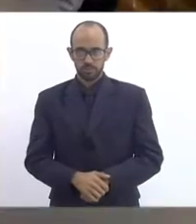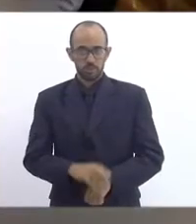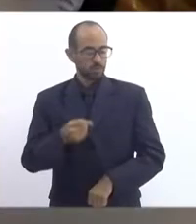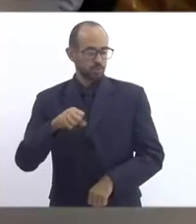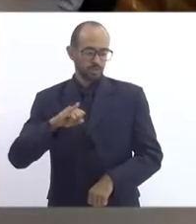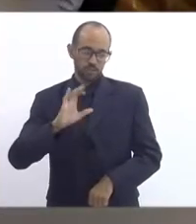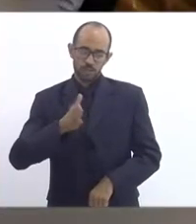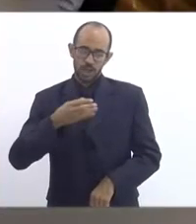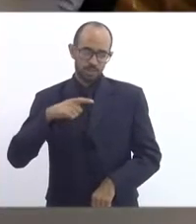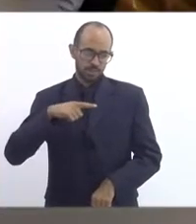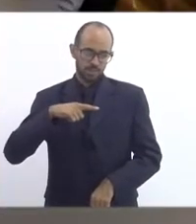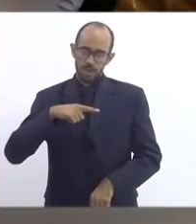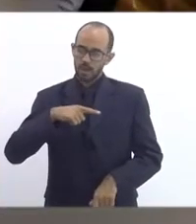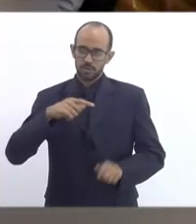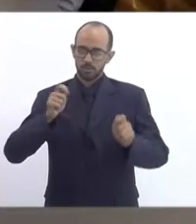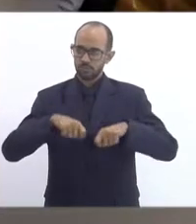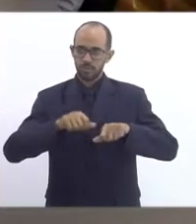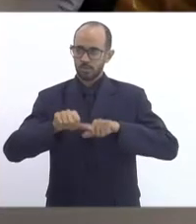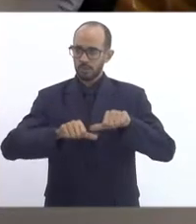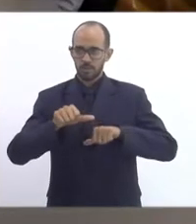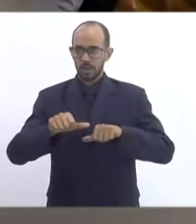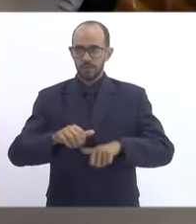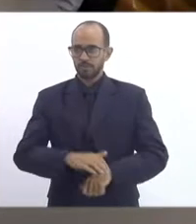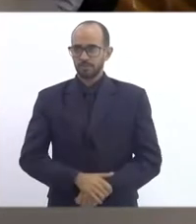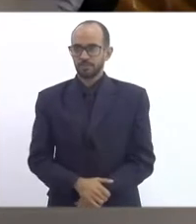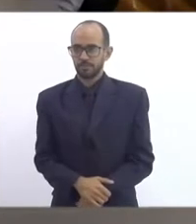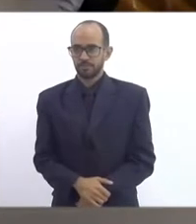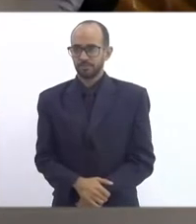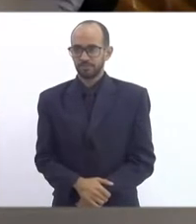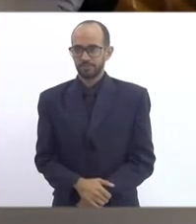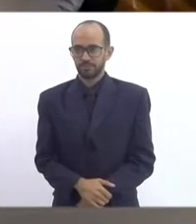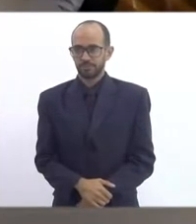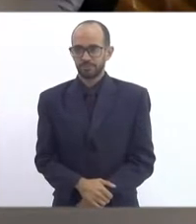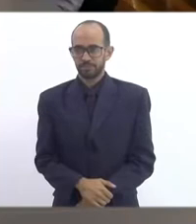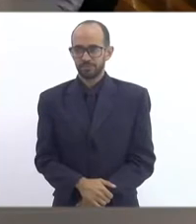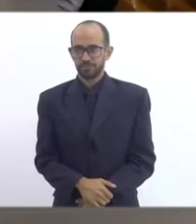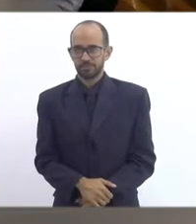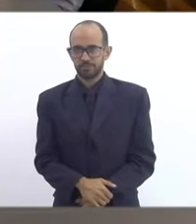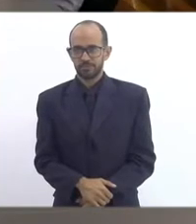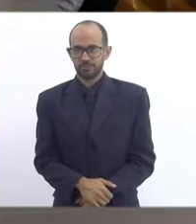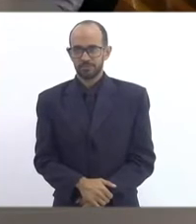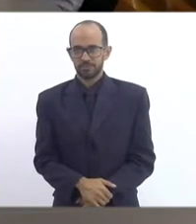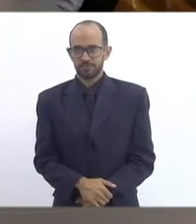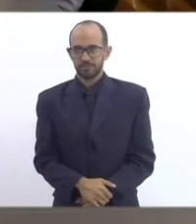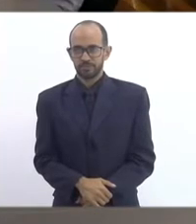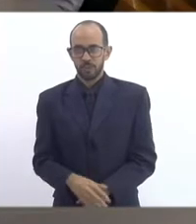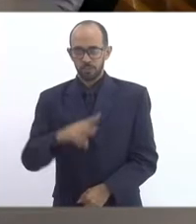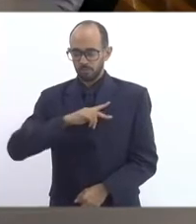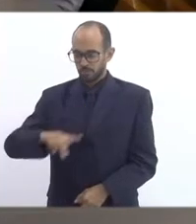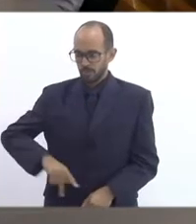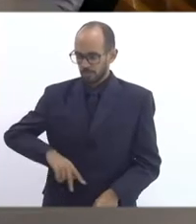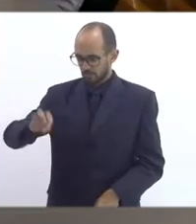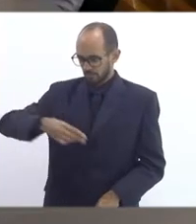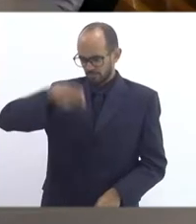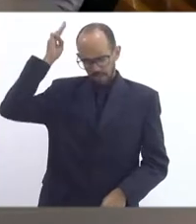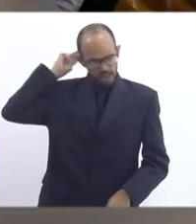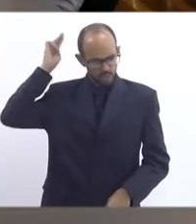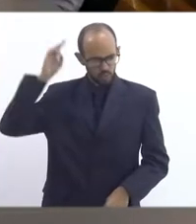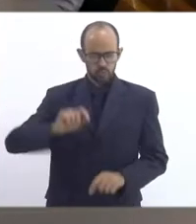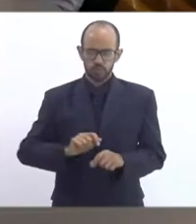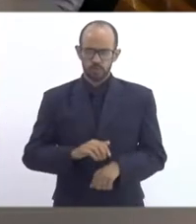dá. A gente botou uma data, já, não é isso? Já lá está. Presidente Márcio. Oi, deputado